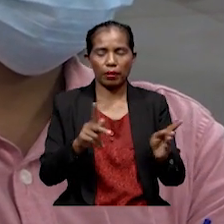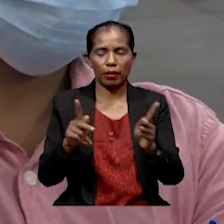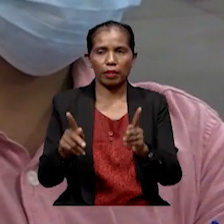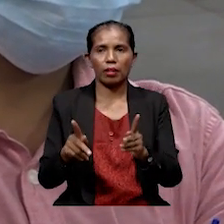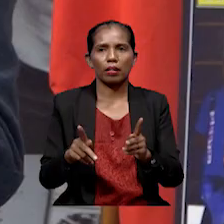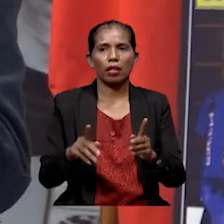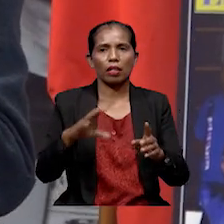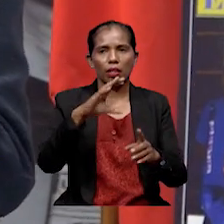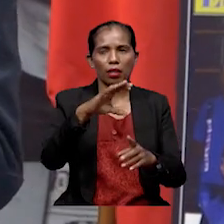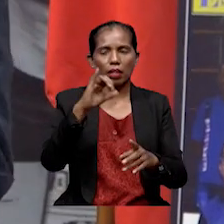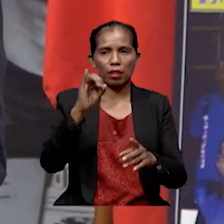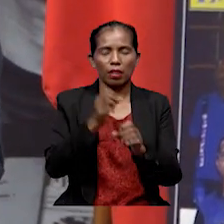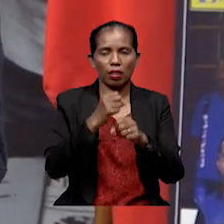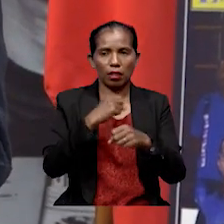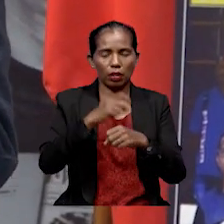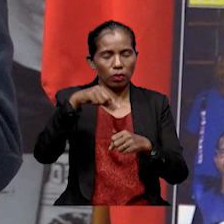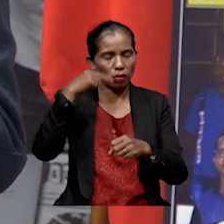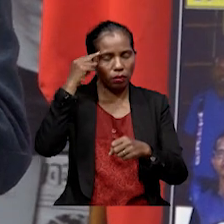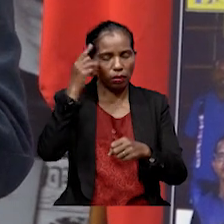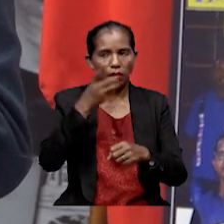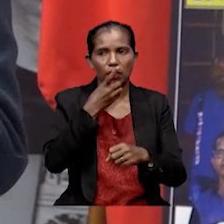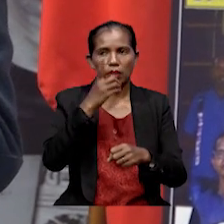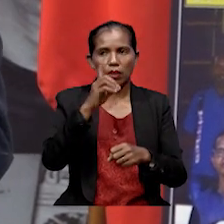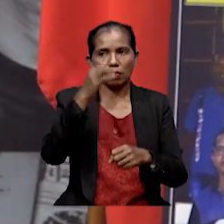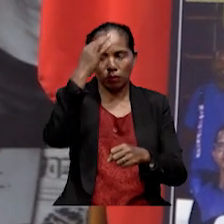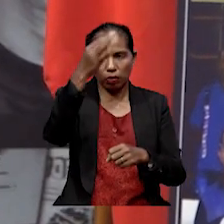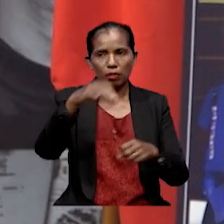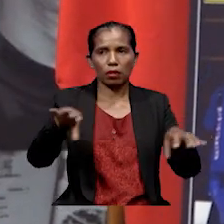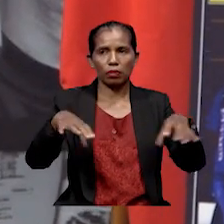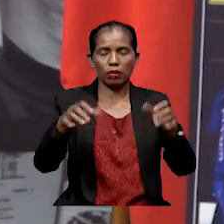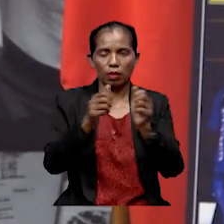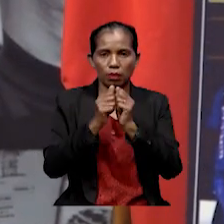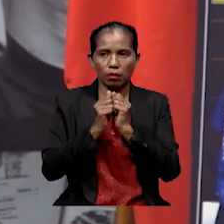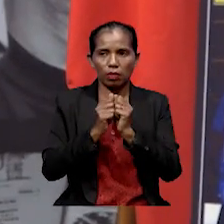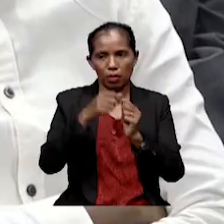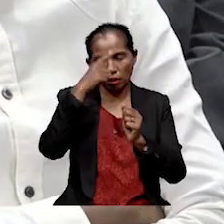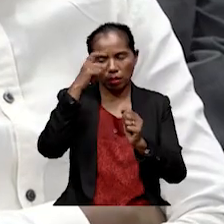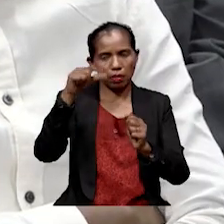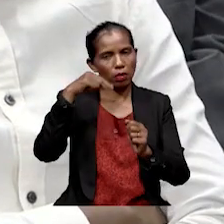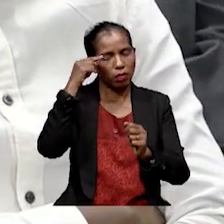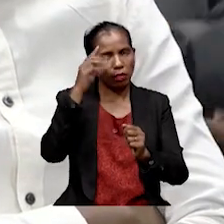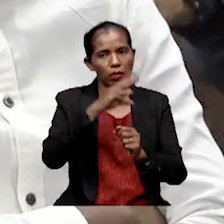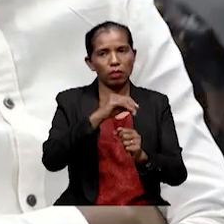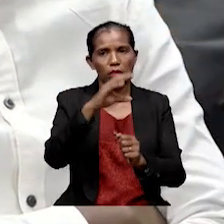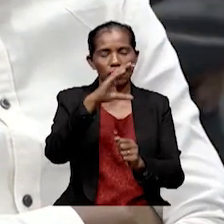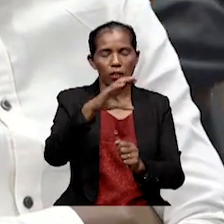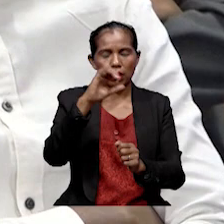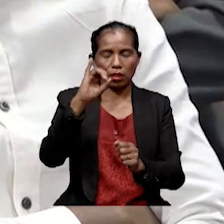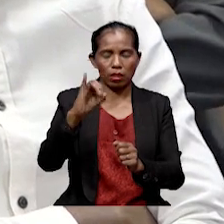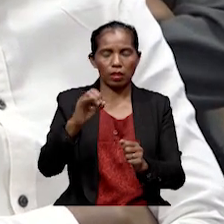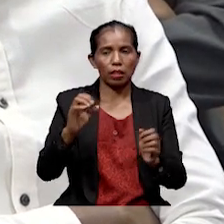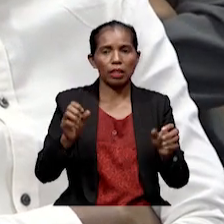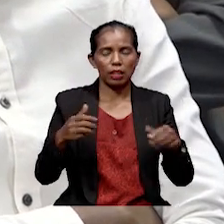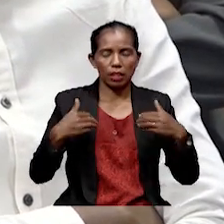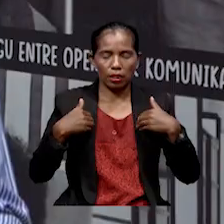Conselho Imprensa lança, governante ne declara ba oin se serviço hamutuk, tamba governo no Conselho Imprensa iha visão